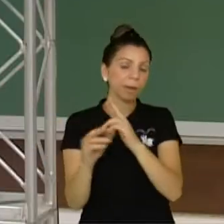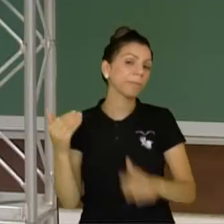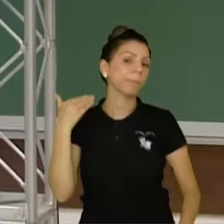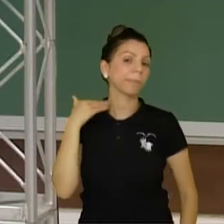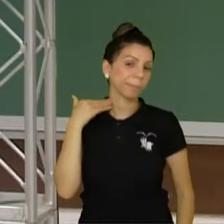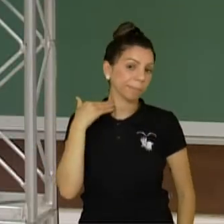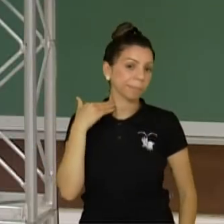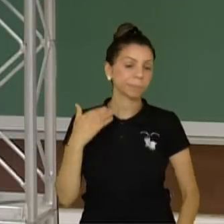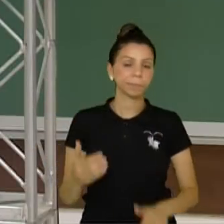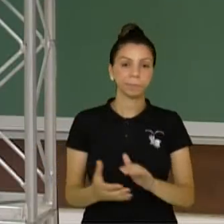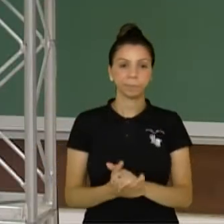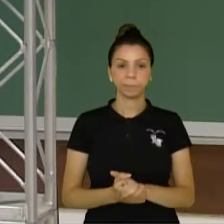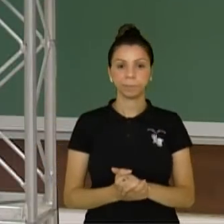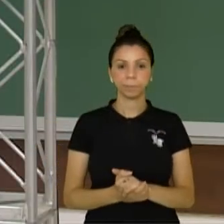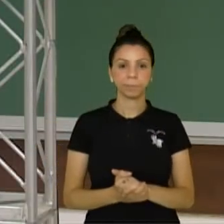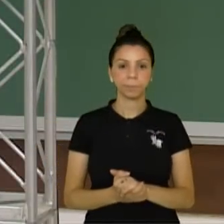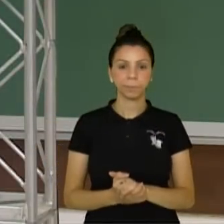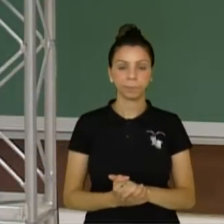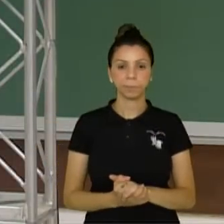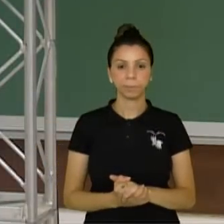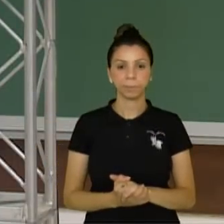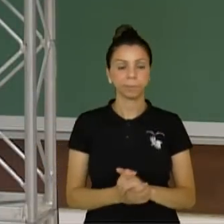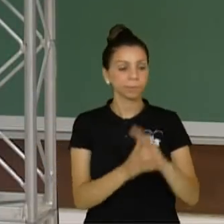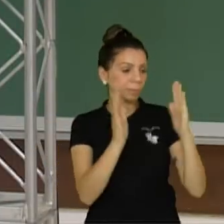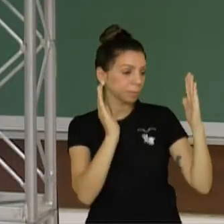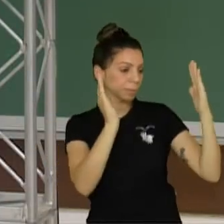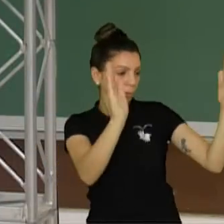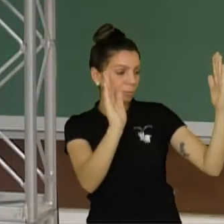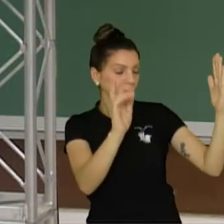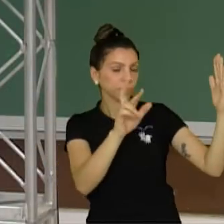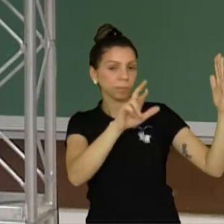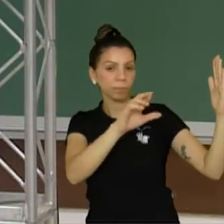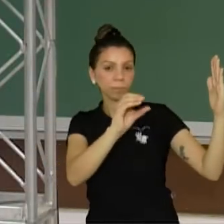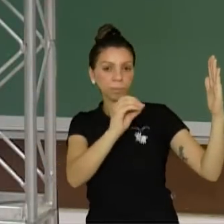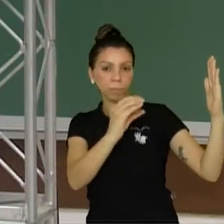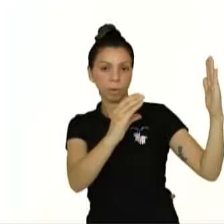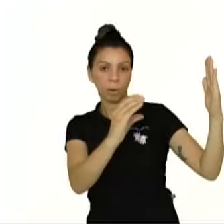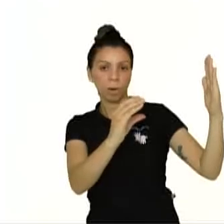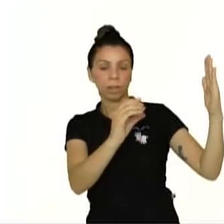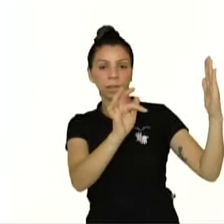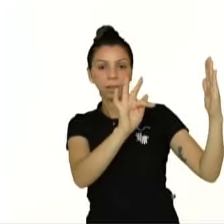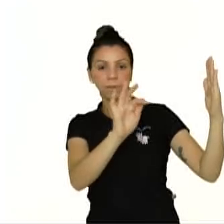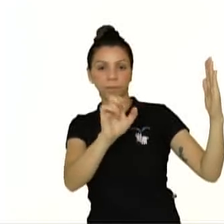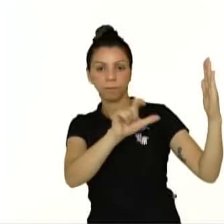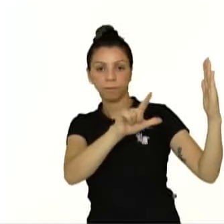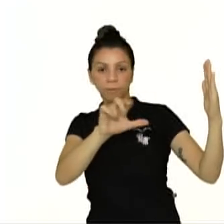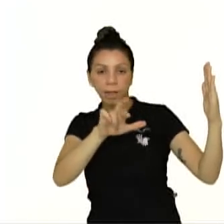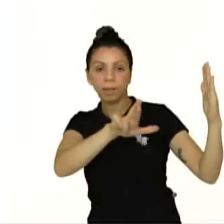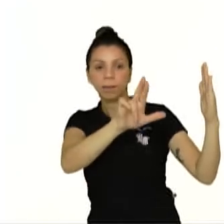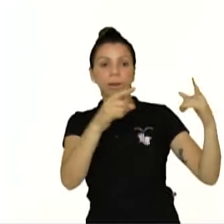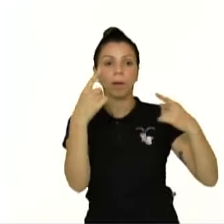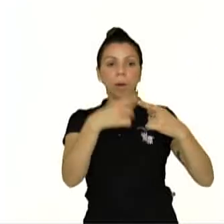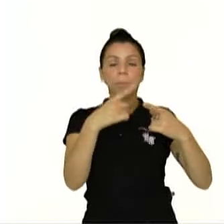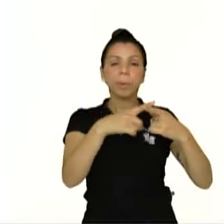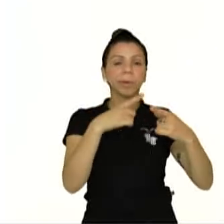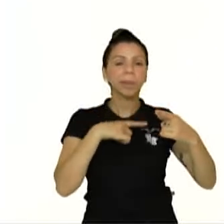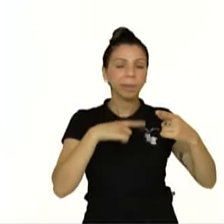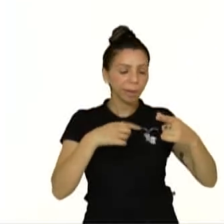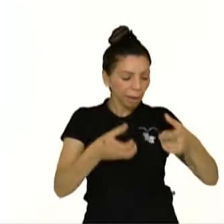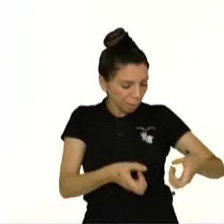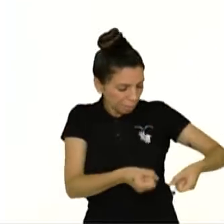banco. E a gente termina com Rockefeller. Por quê? Nós vemos aqui um barril onde